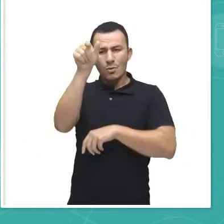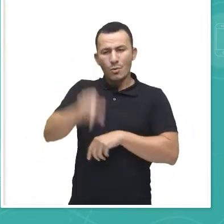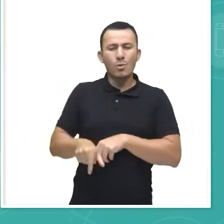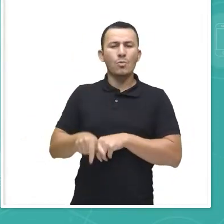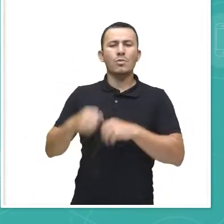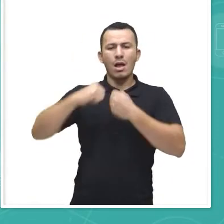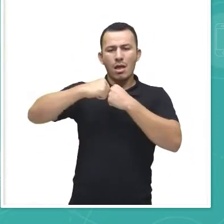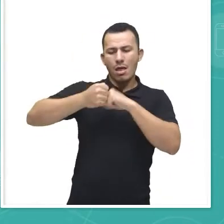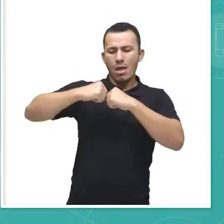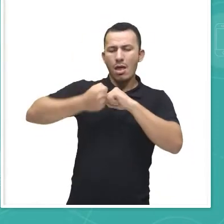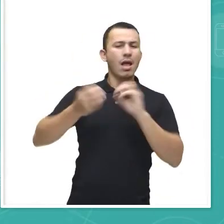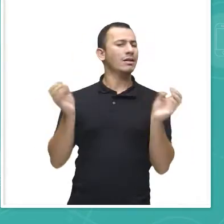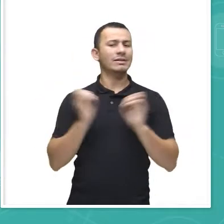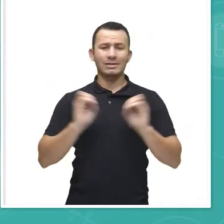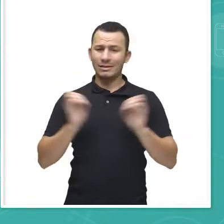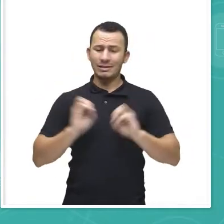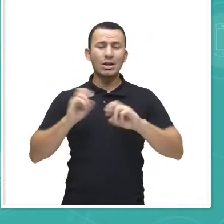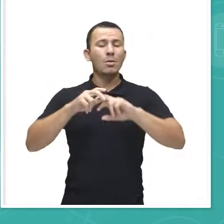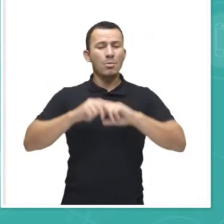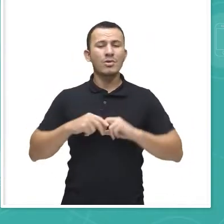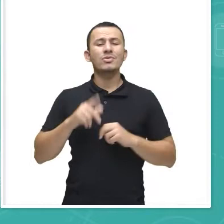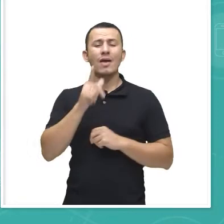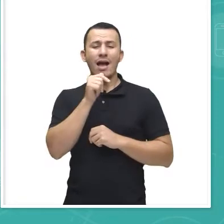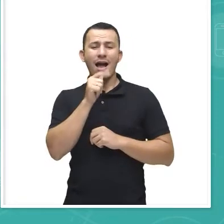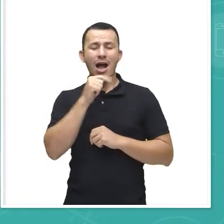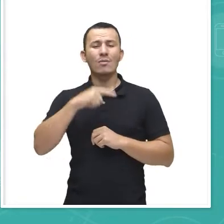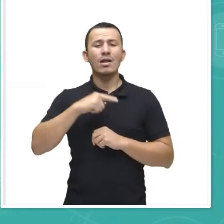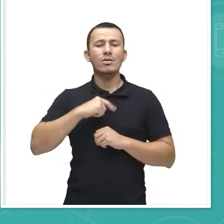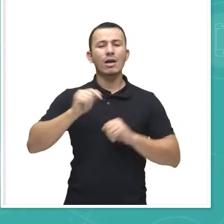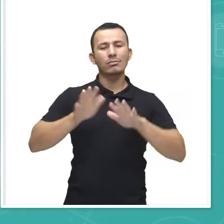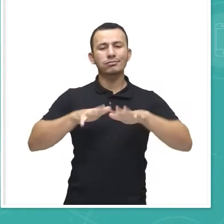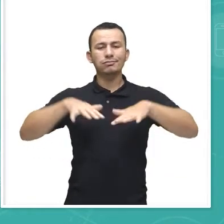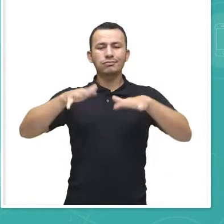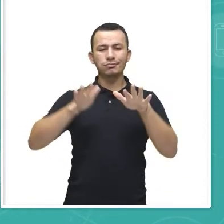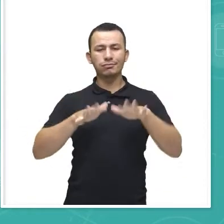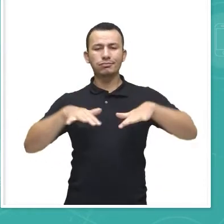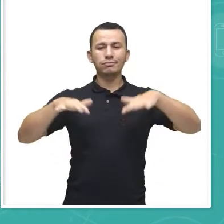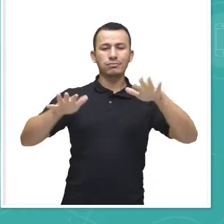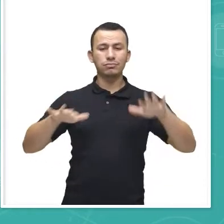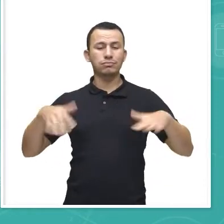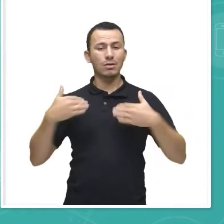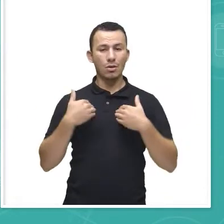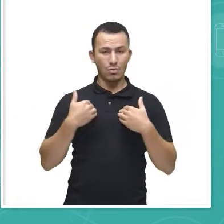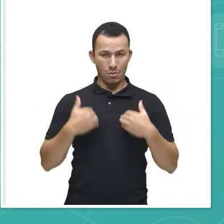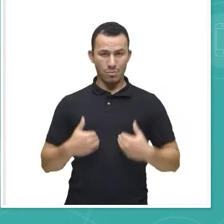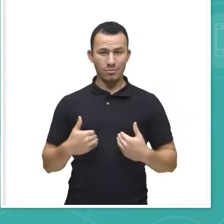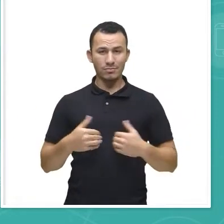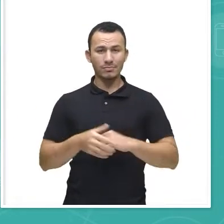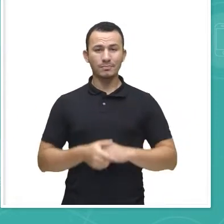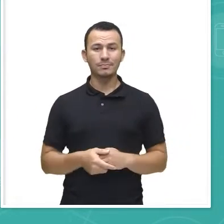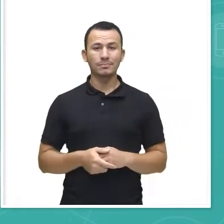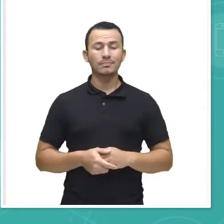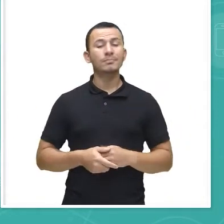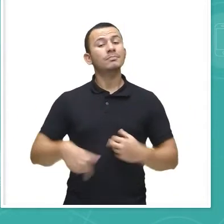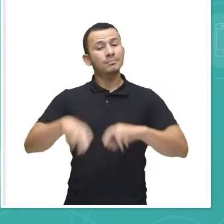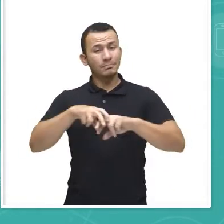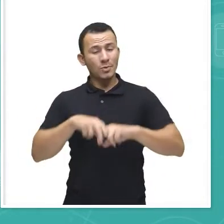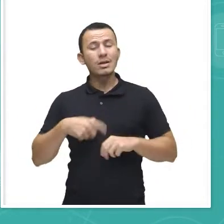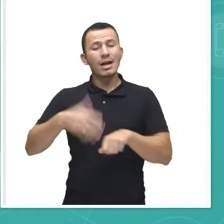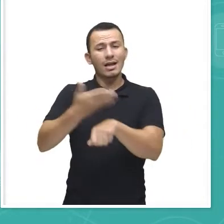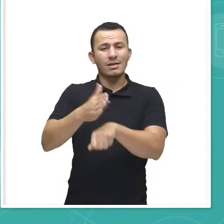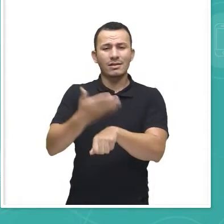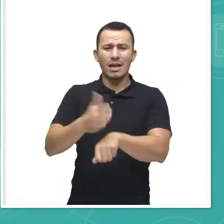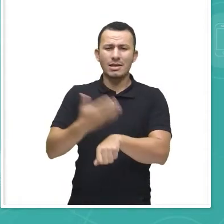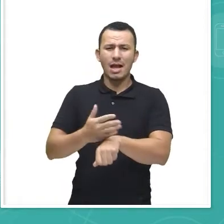dos praticantes, devido ao efeito que a água tem de flutuar o corpo das pessoas, né? Então, com isso, é uma prática